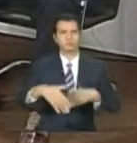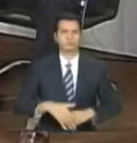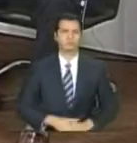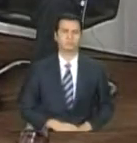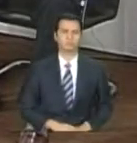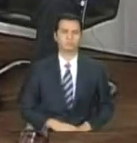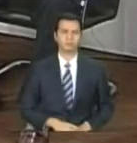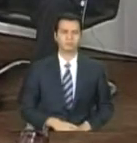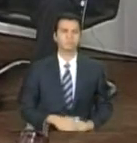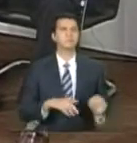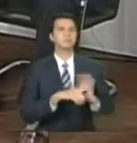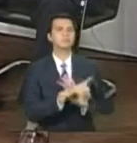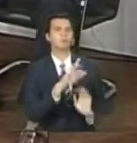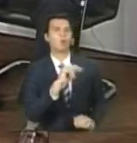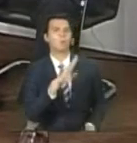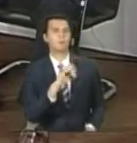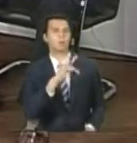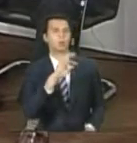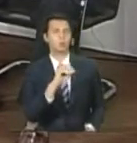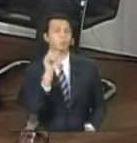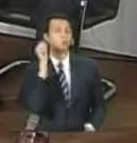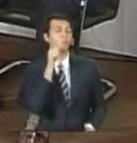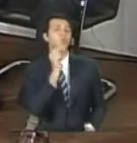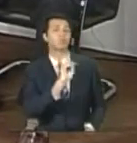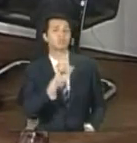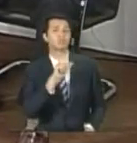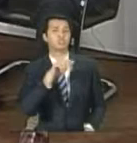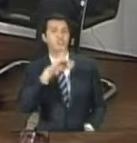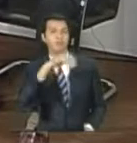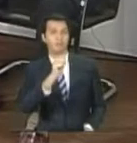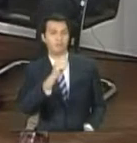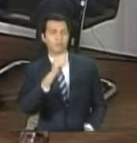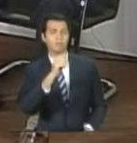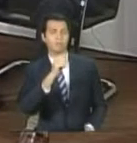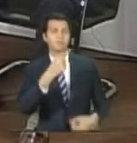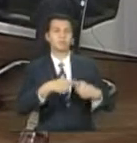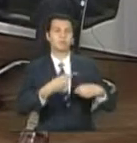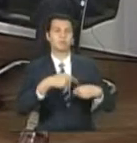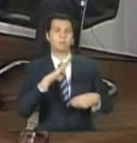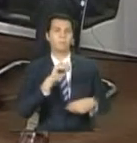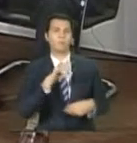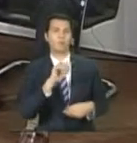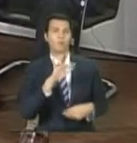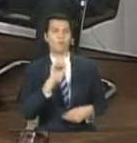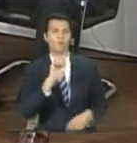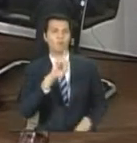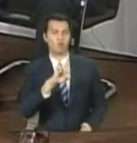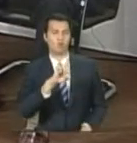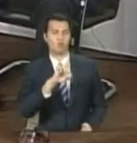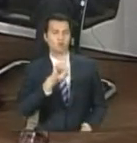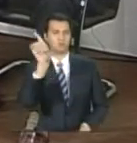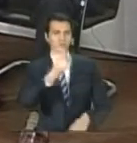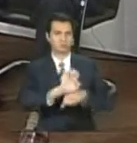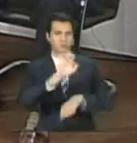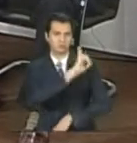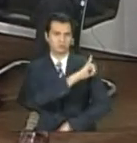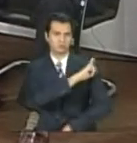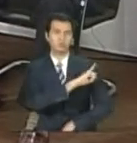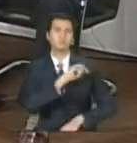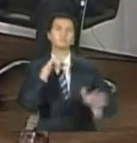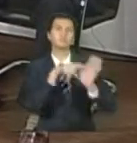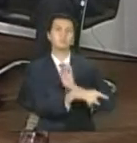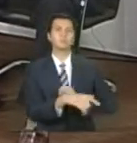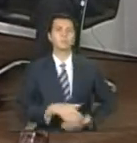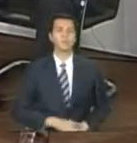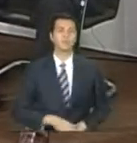Roberto, Jean Silveira, de Belfor Roxo, no Rio de Janeiro, pergunta: os municípios que já atingiram a quantidade